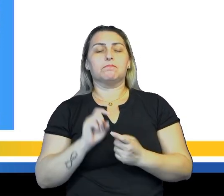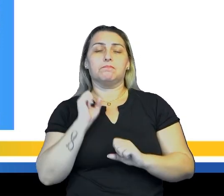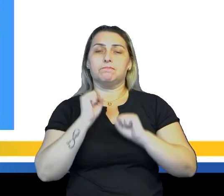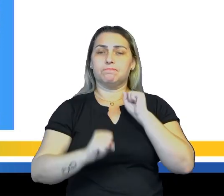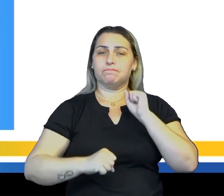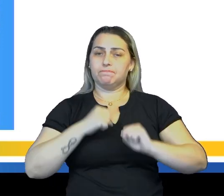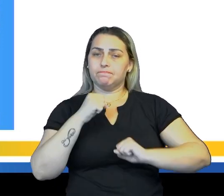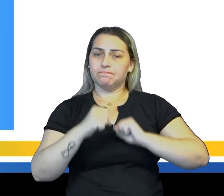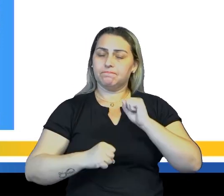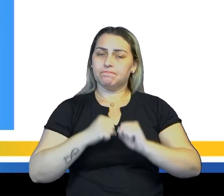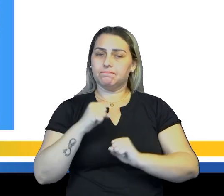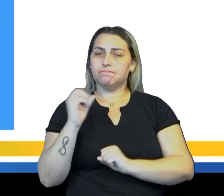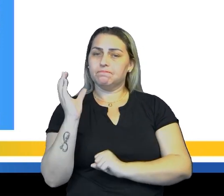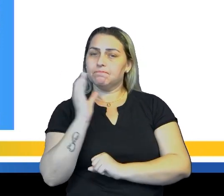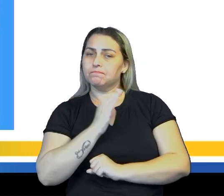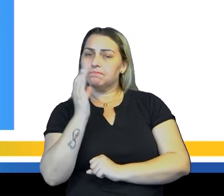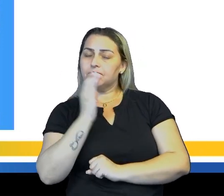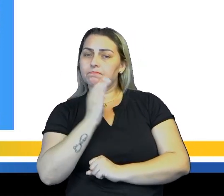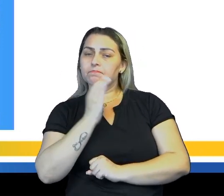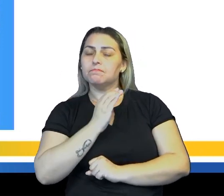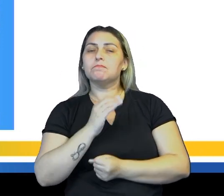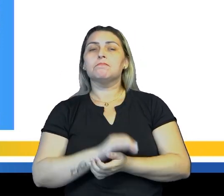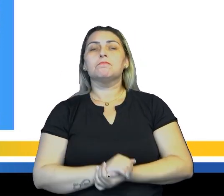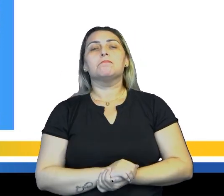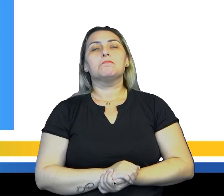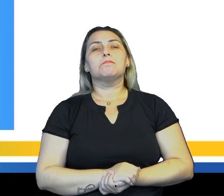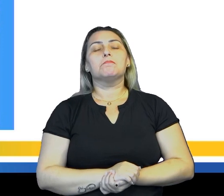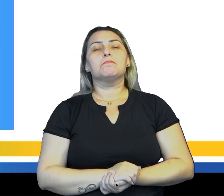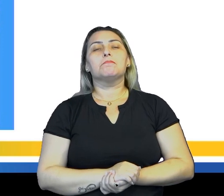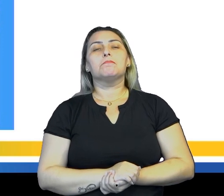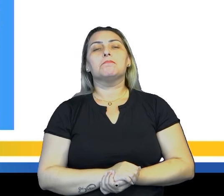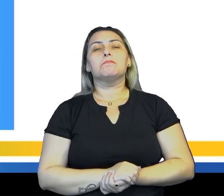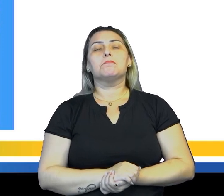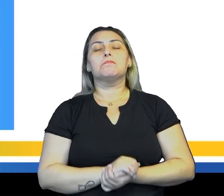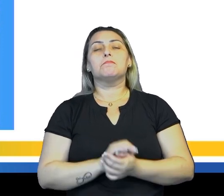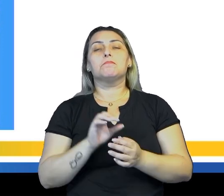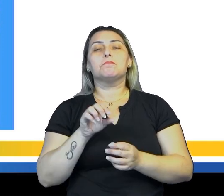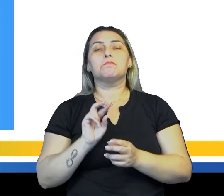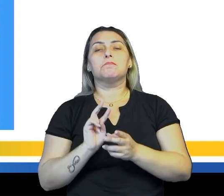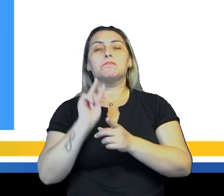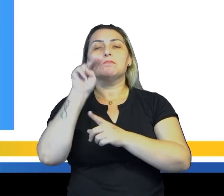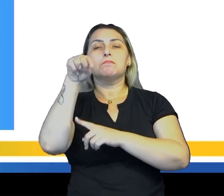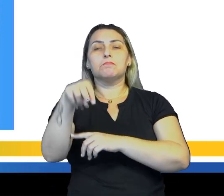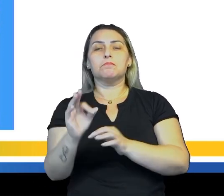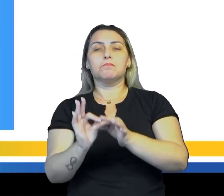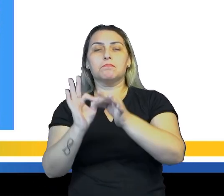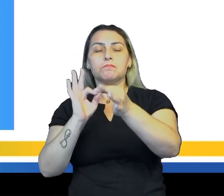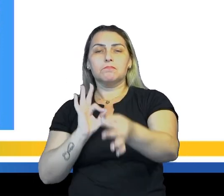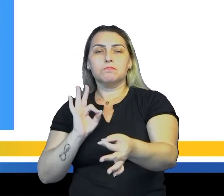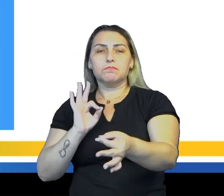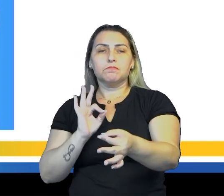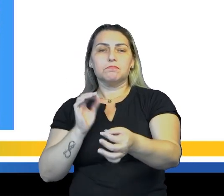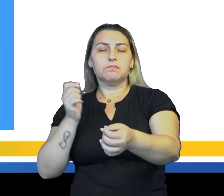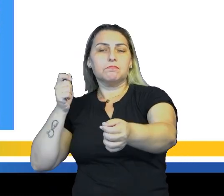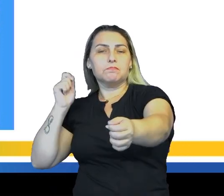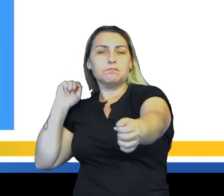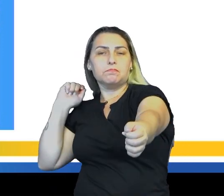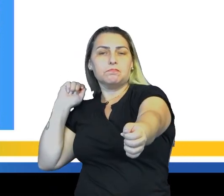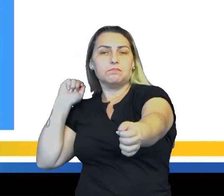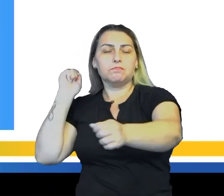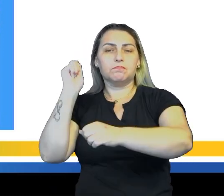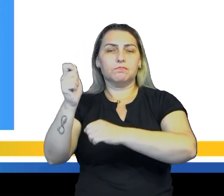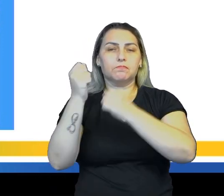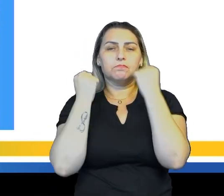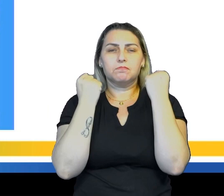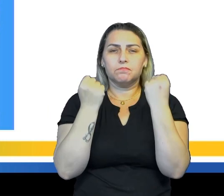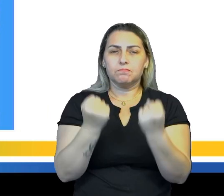velocidade porque é um curto espaço de distância é salto em distância para quem pula mais longe lançamento de